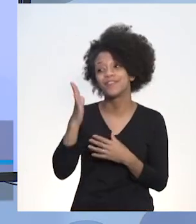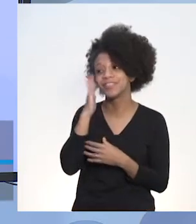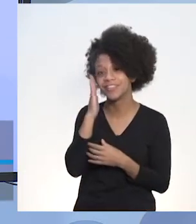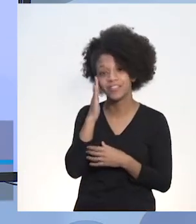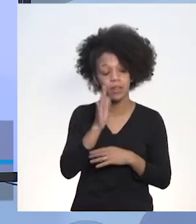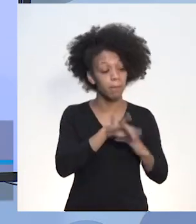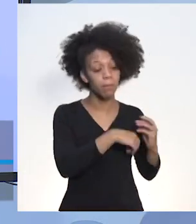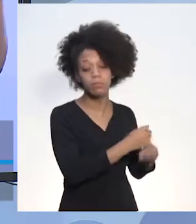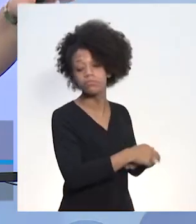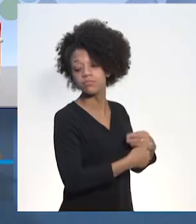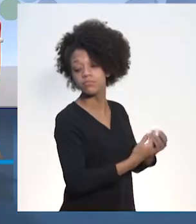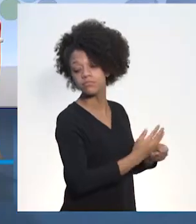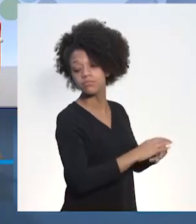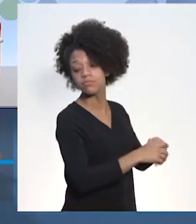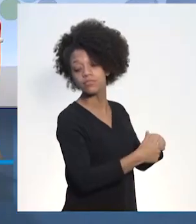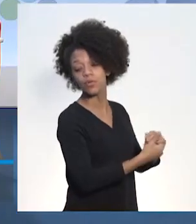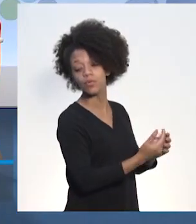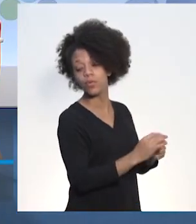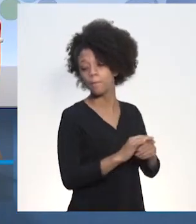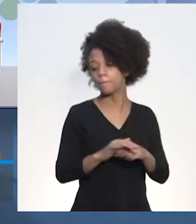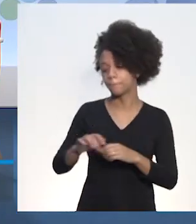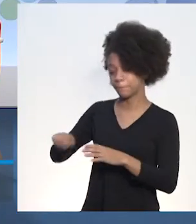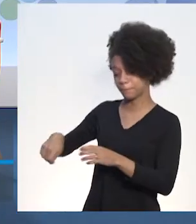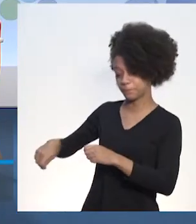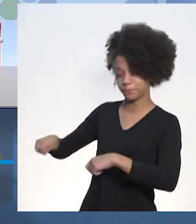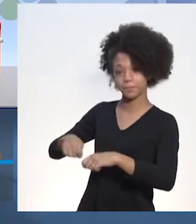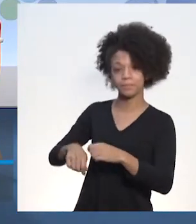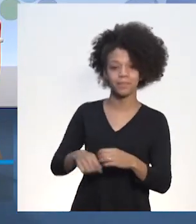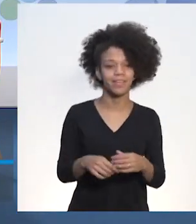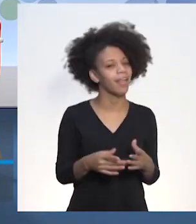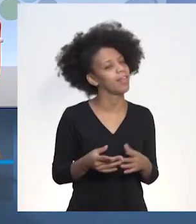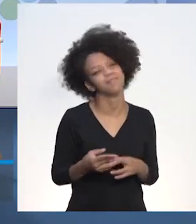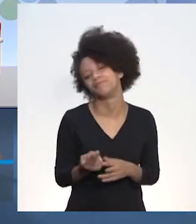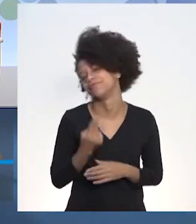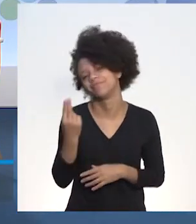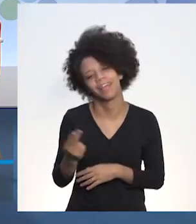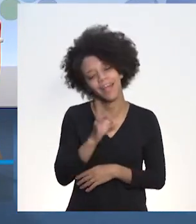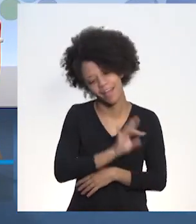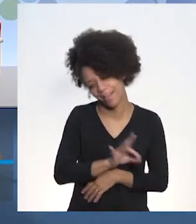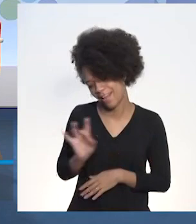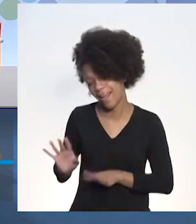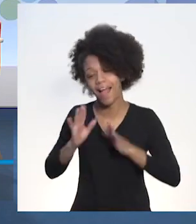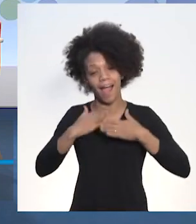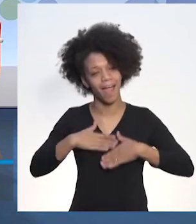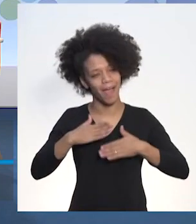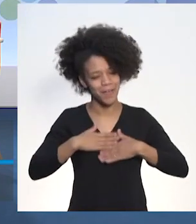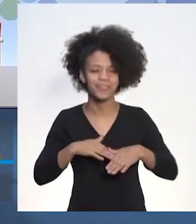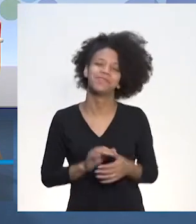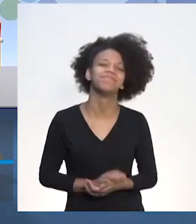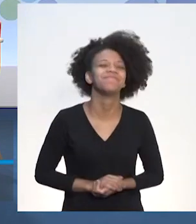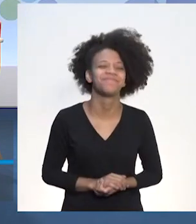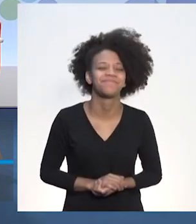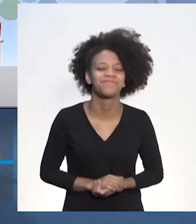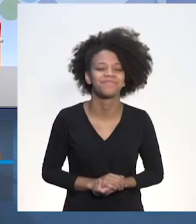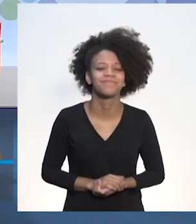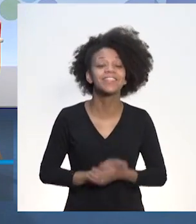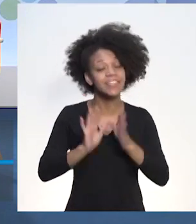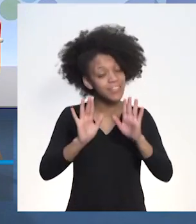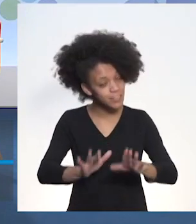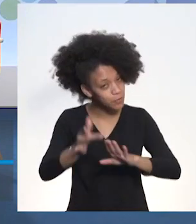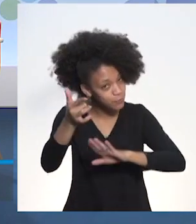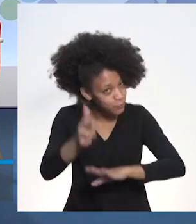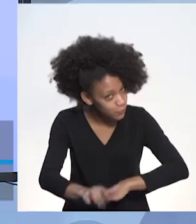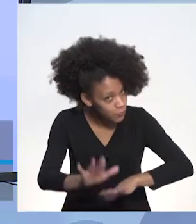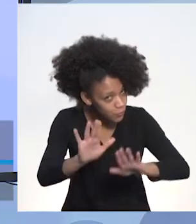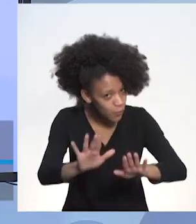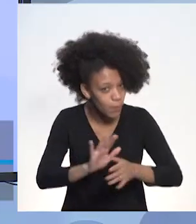lava a louça da pia e depois você vai lá limpar... Não dá, uma coisa de cada vez. Seu fogão. Então, mais uma